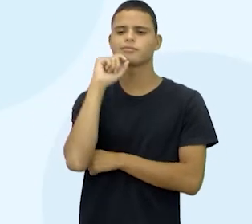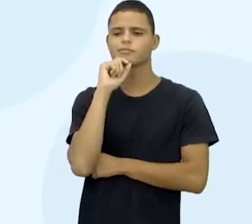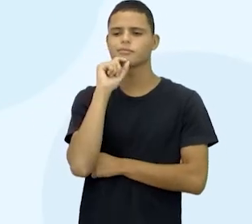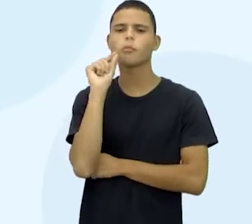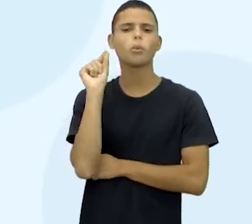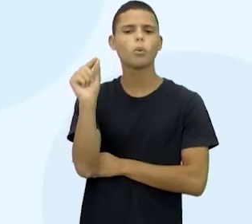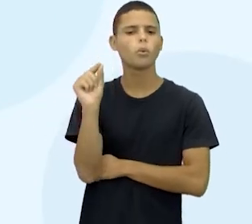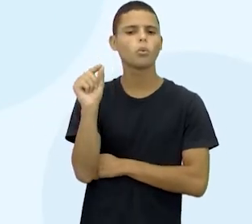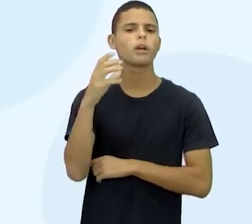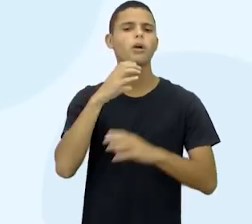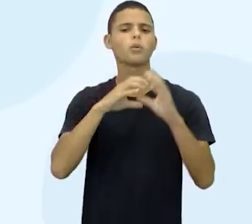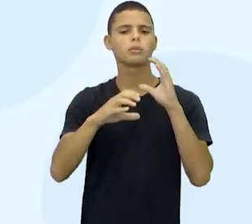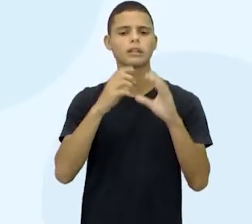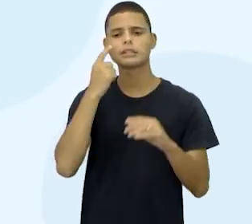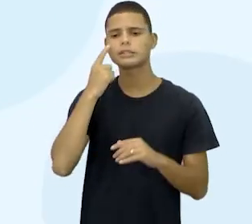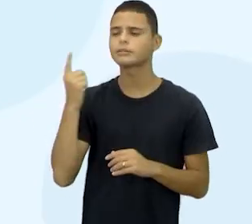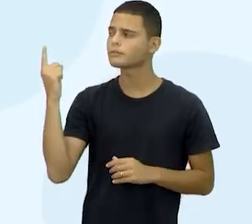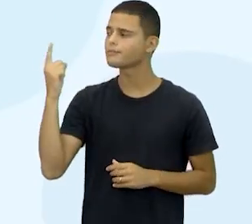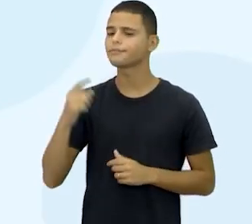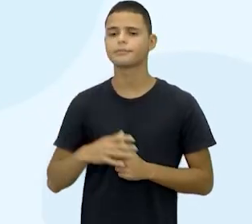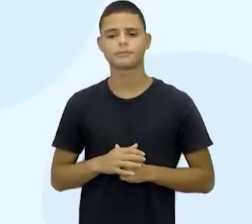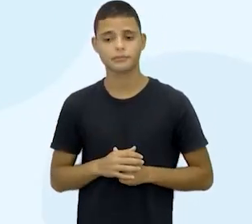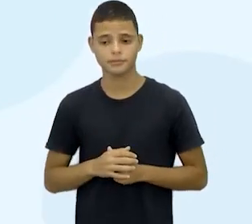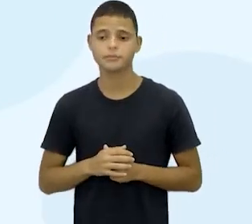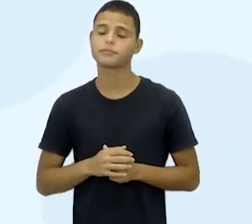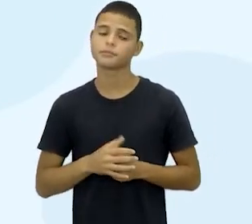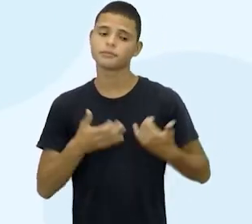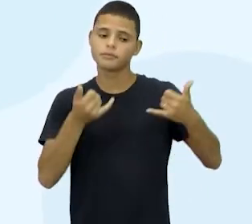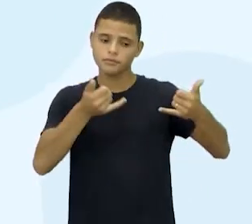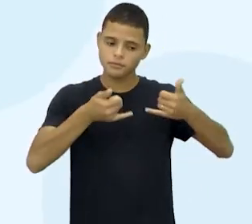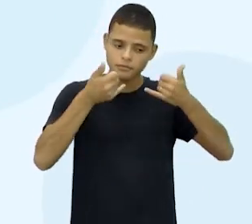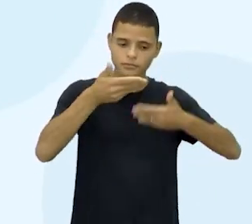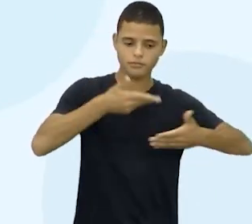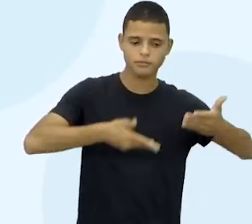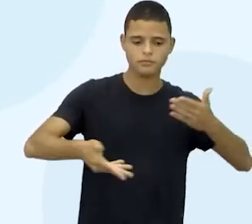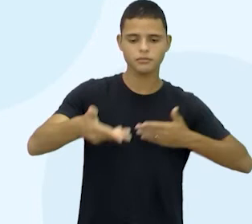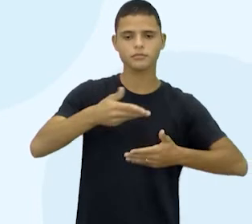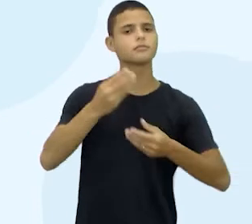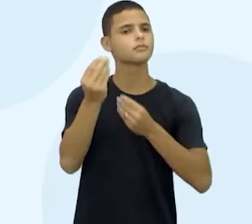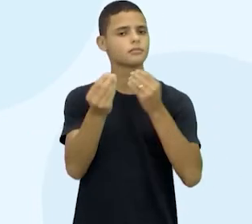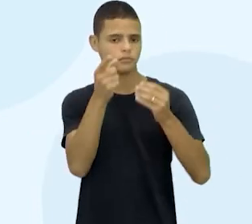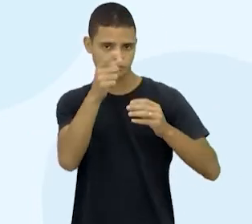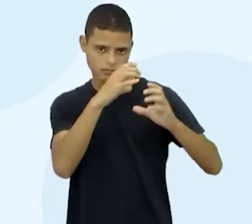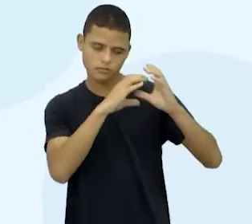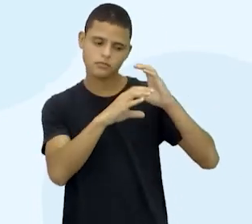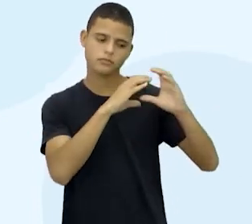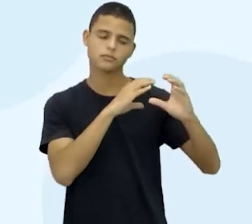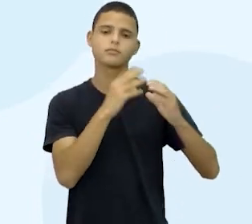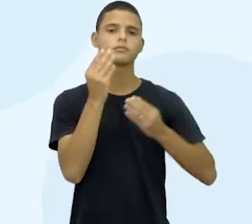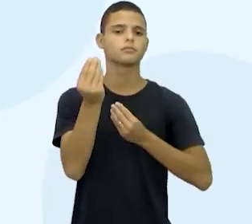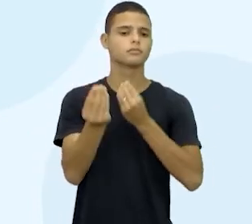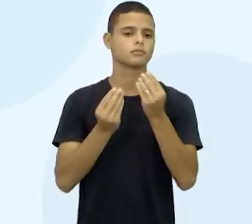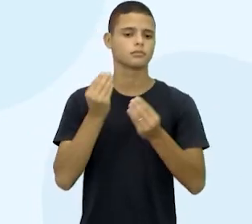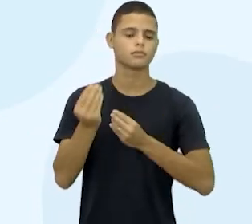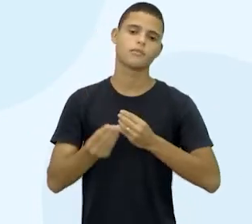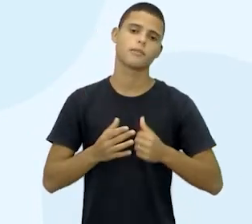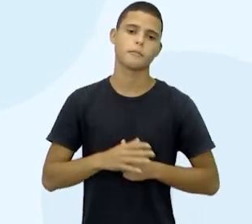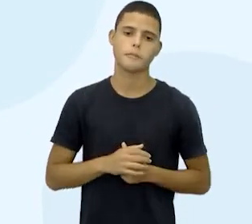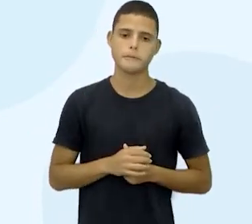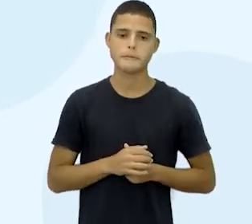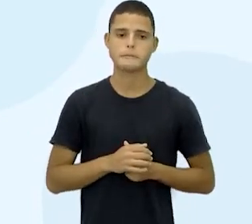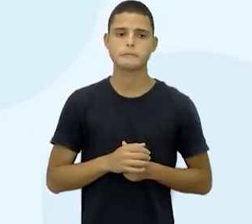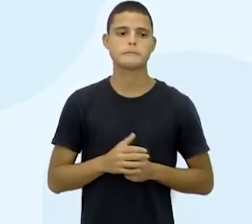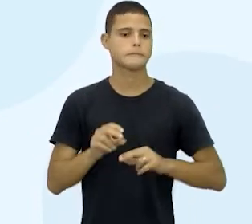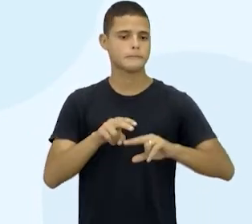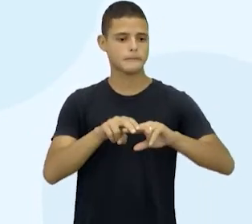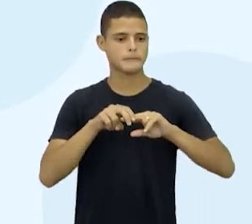que comunicação é troca, é informação, mas que forma você se comunica? Né? Que abordagem você dá? Para isso, gente,